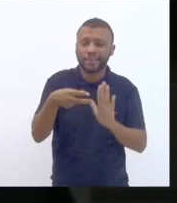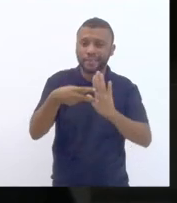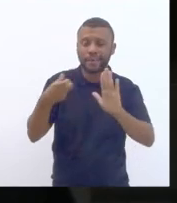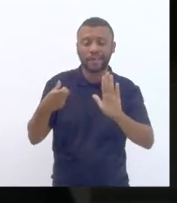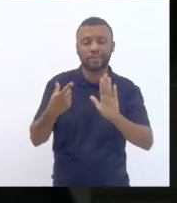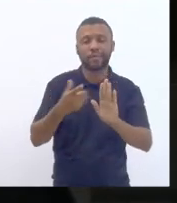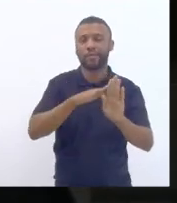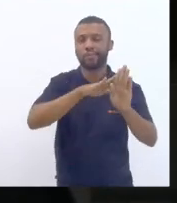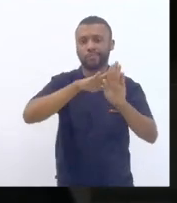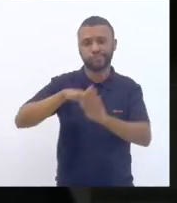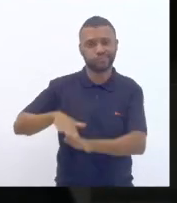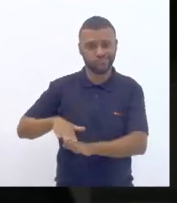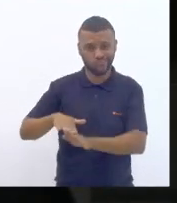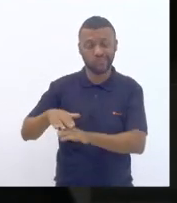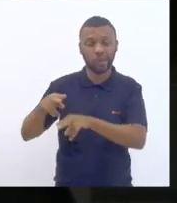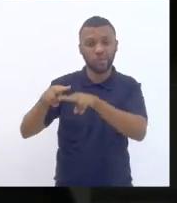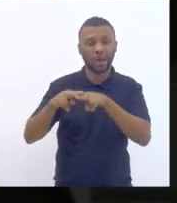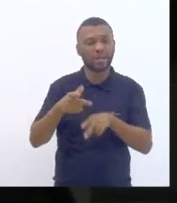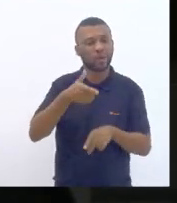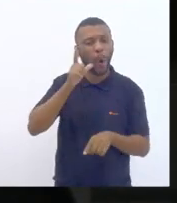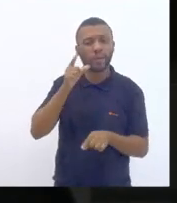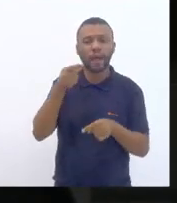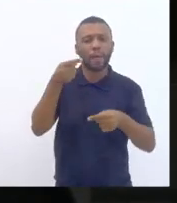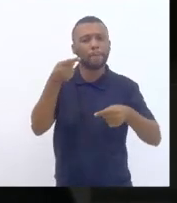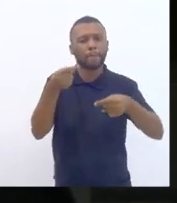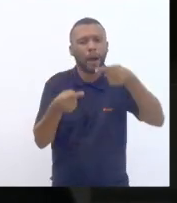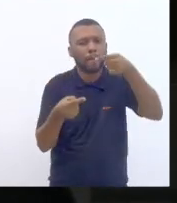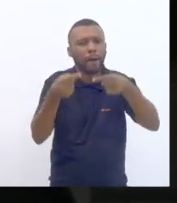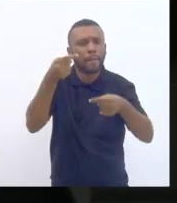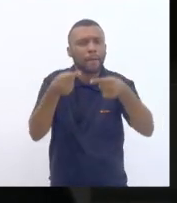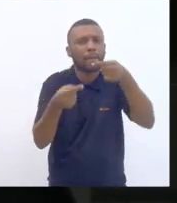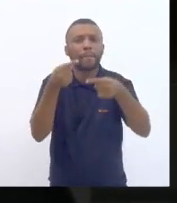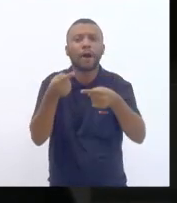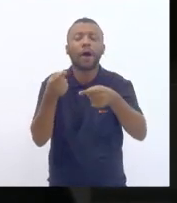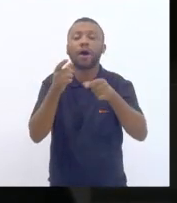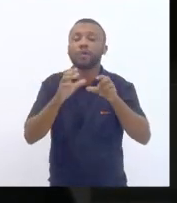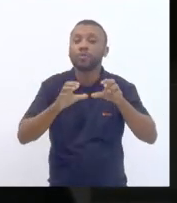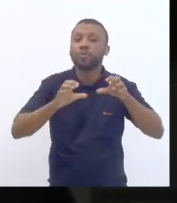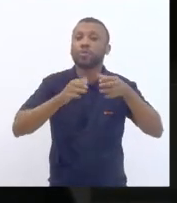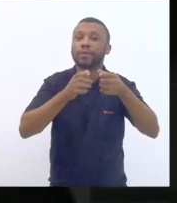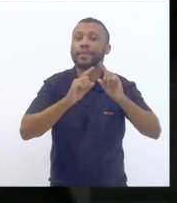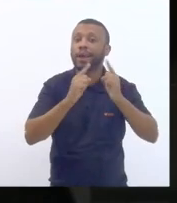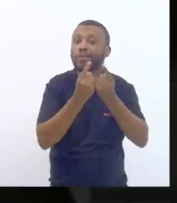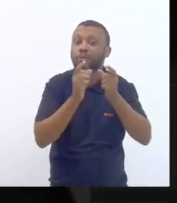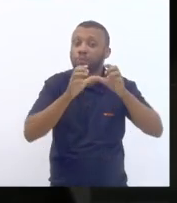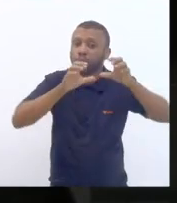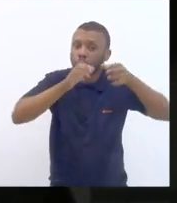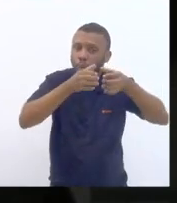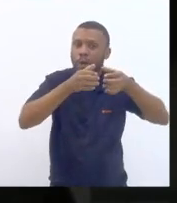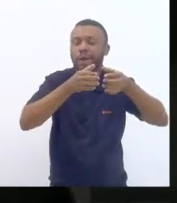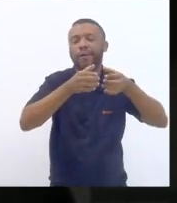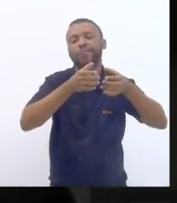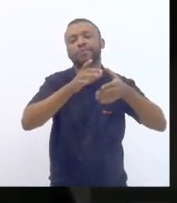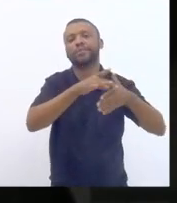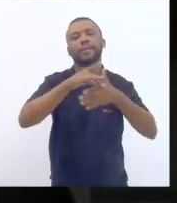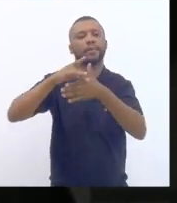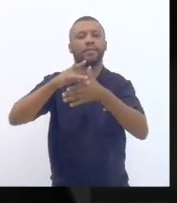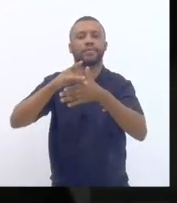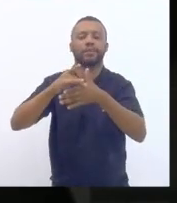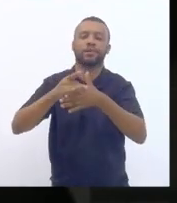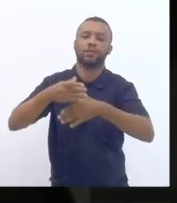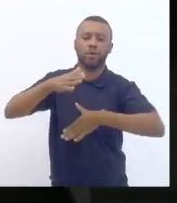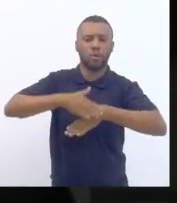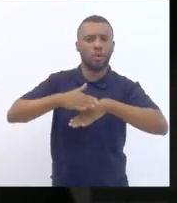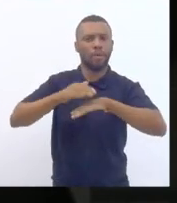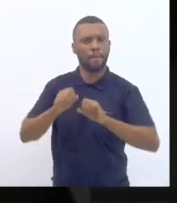derrubado visto as discussões ontem no colégio de letras e terei o maior empenho para